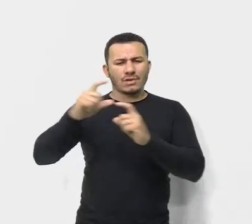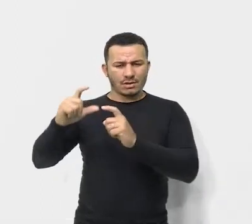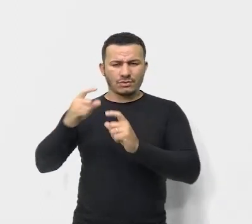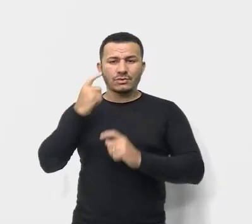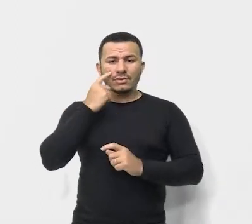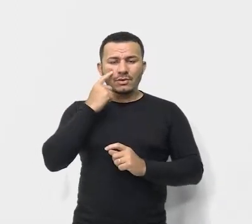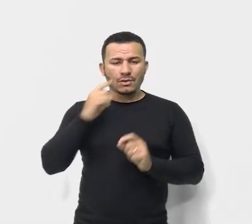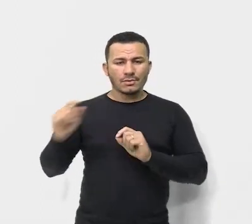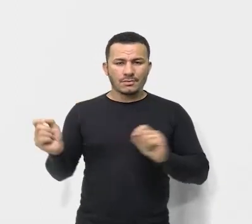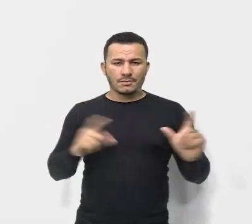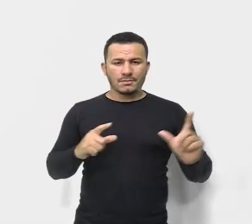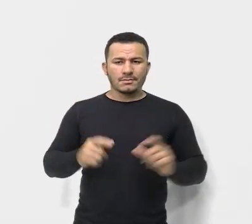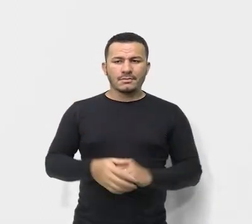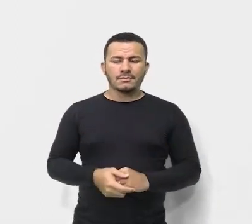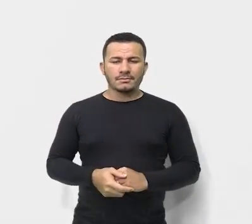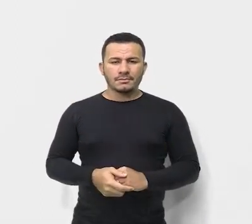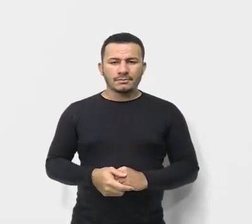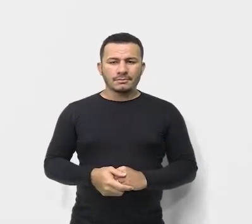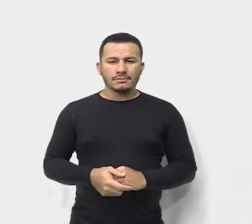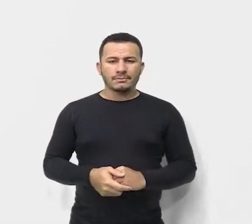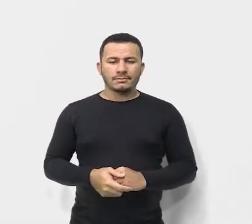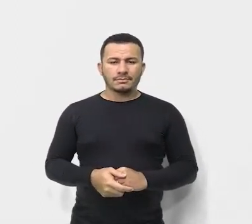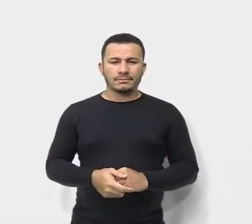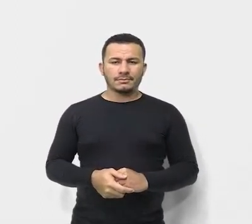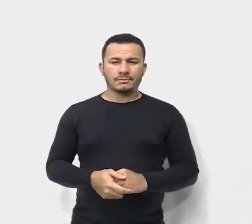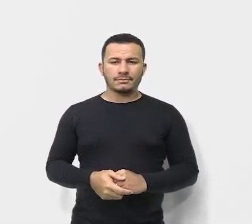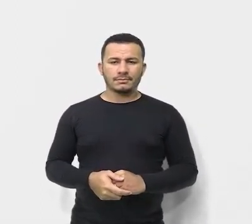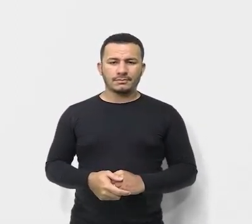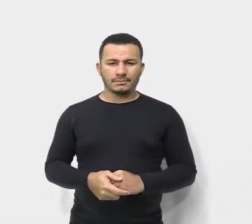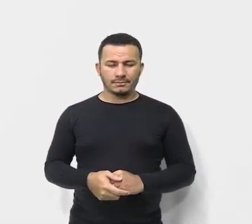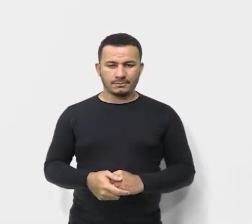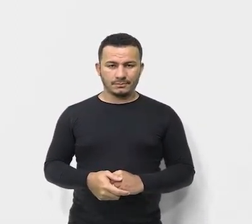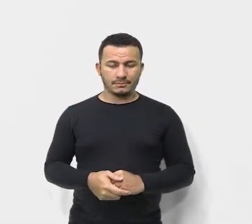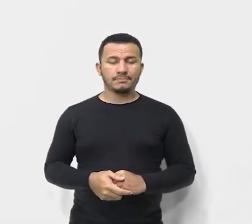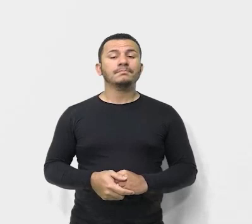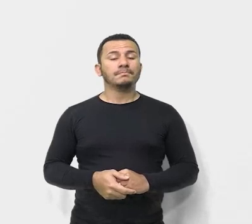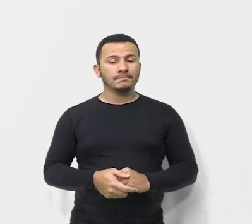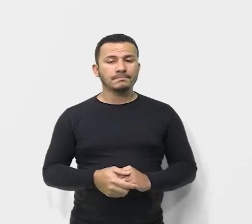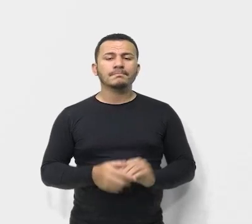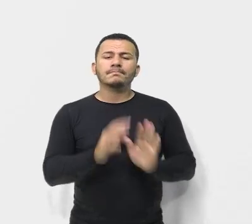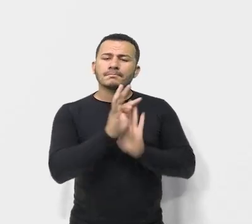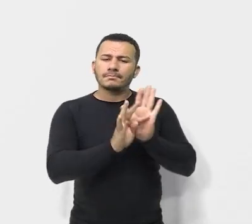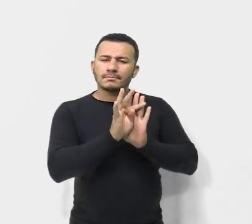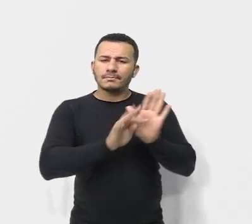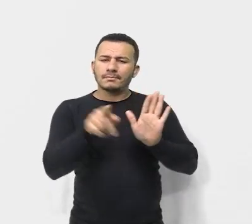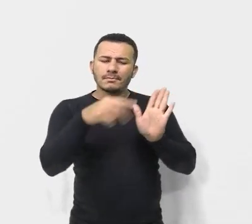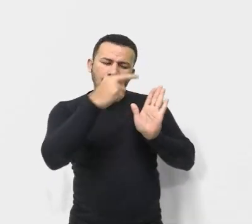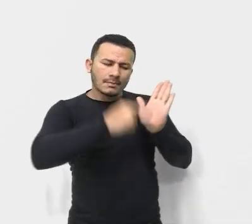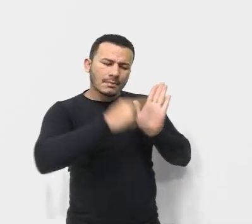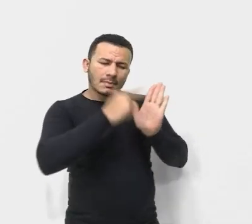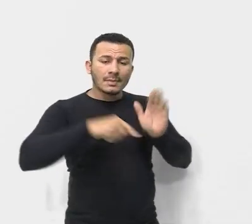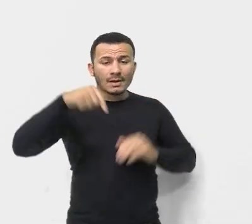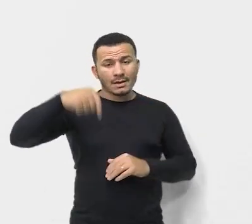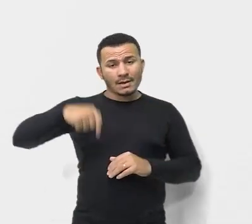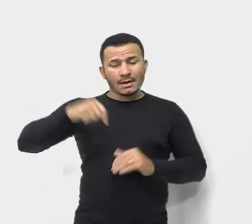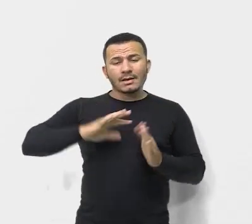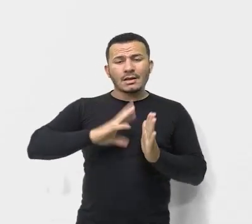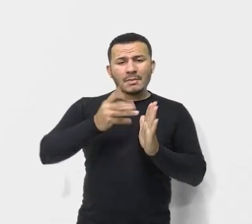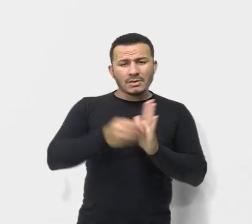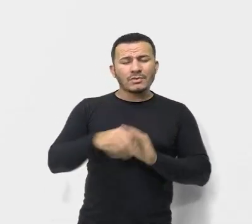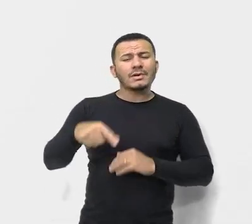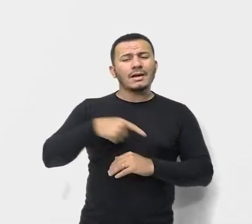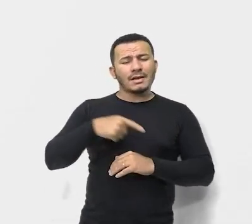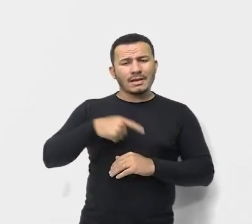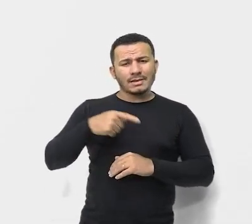Vamos lá? Olhem só, então, retomando aí, né? De acordo com esse texto que a gente viu, a região amazônica enfrenta